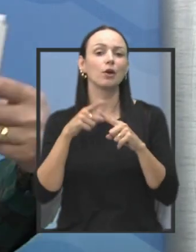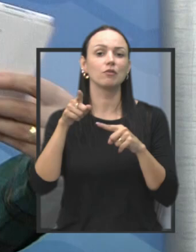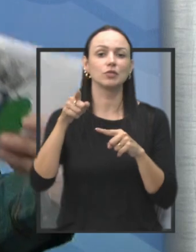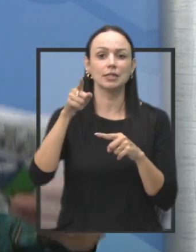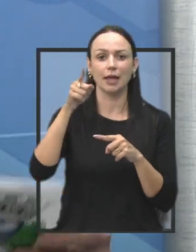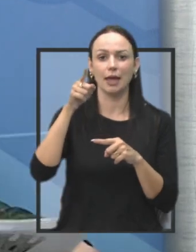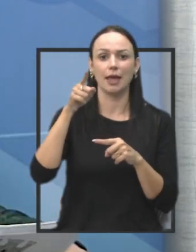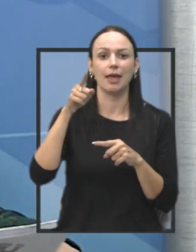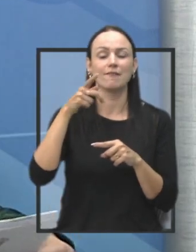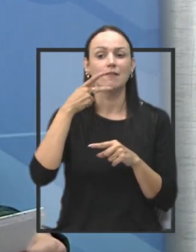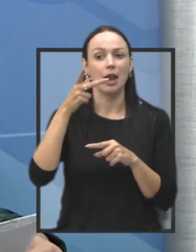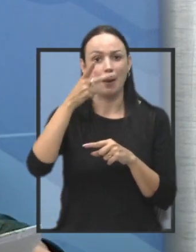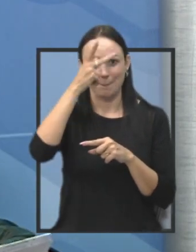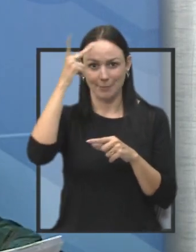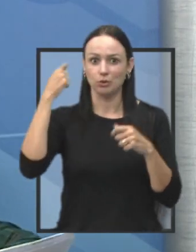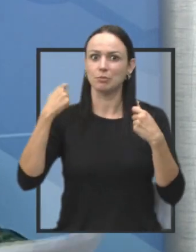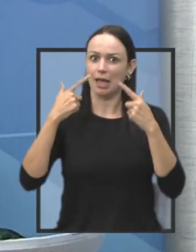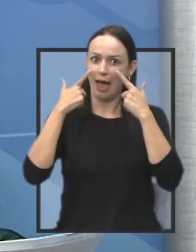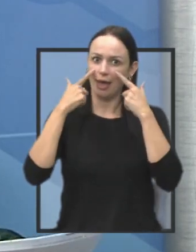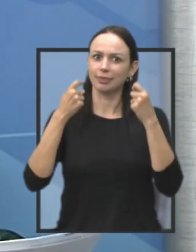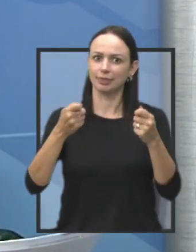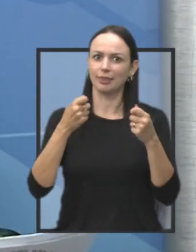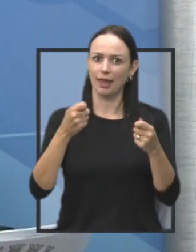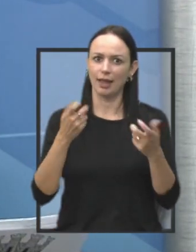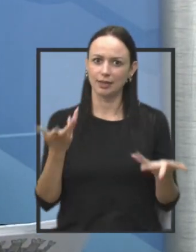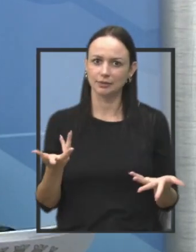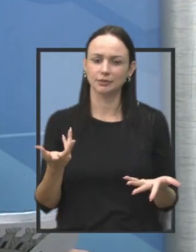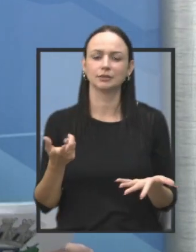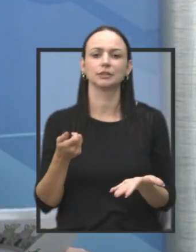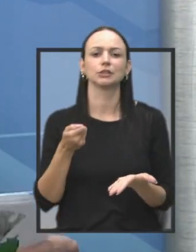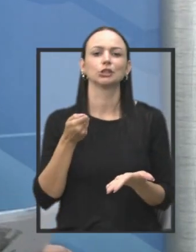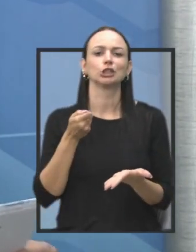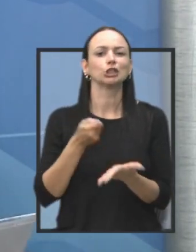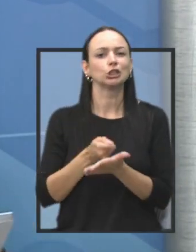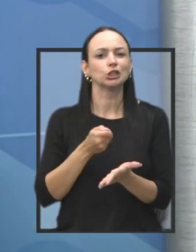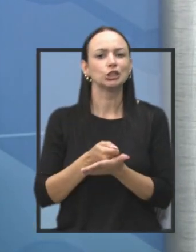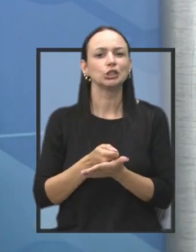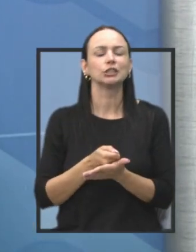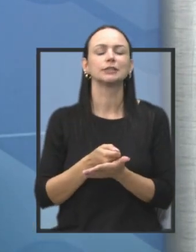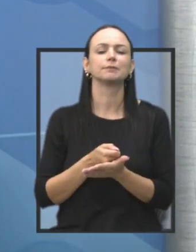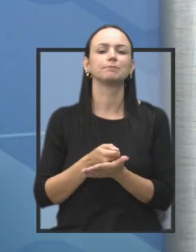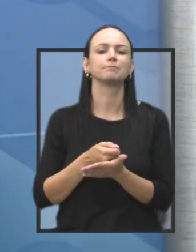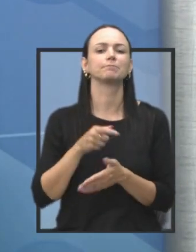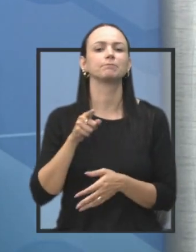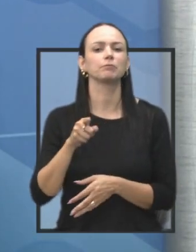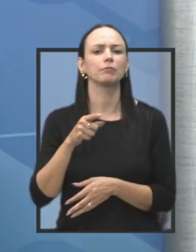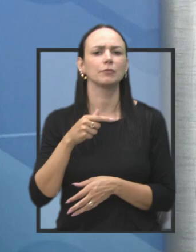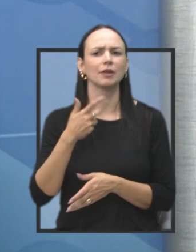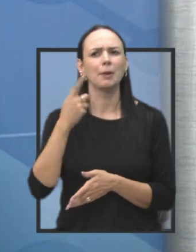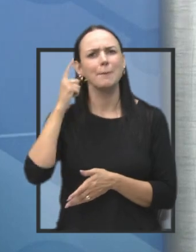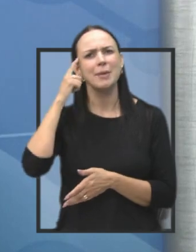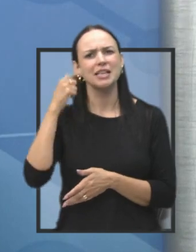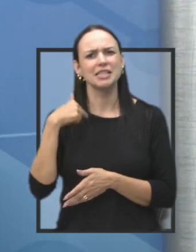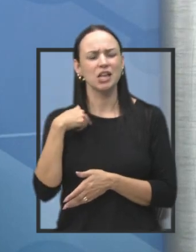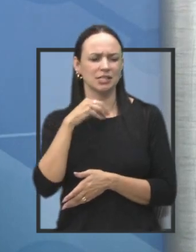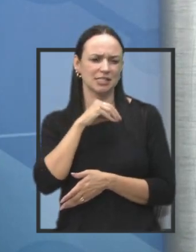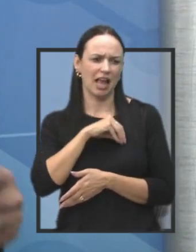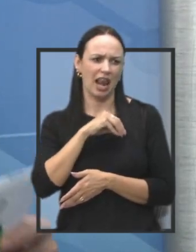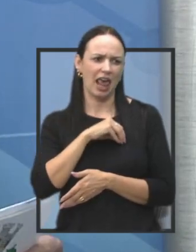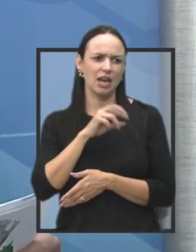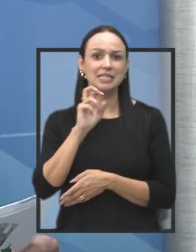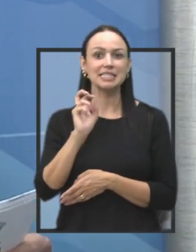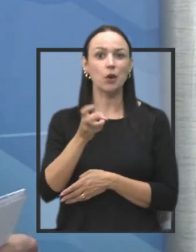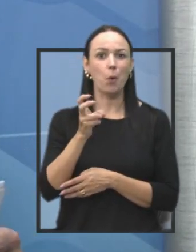pessoas ficarem atentas à exigência de declaração. Então, às vezes a pessoa, poxa, eu ganho menos do que 5. Não